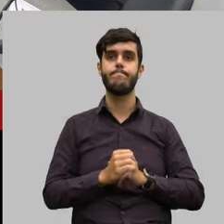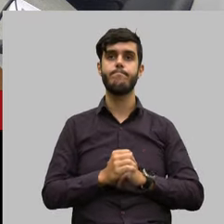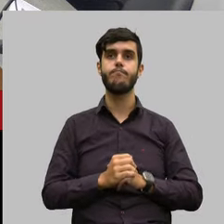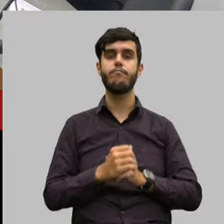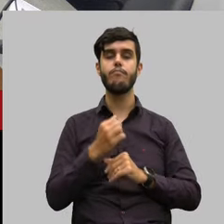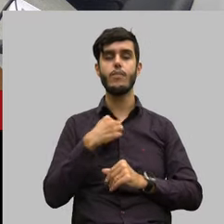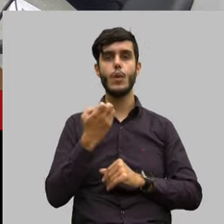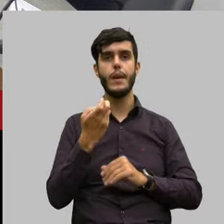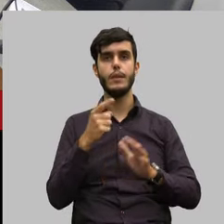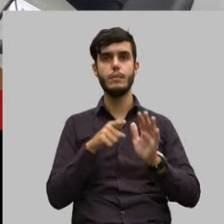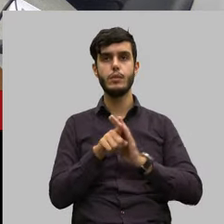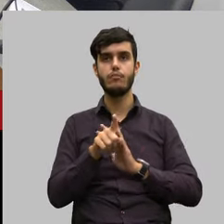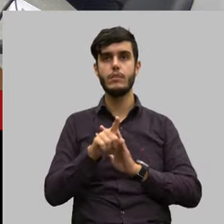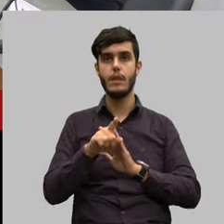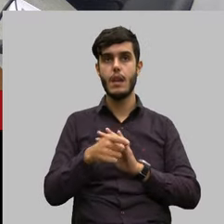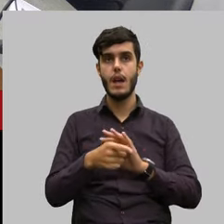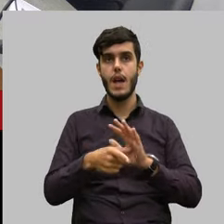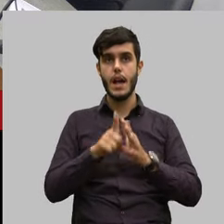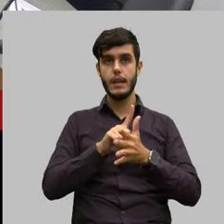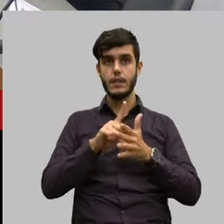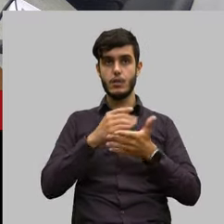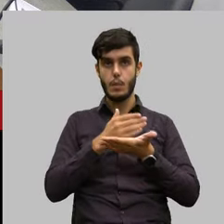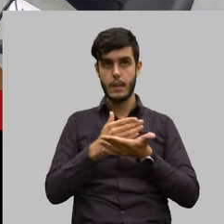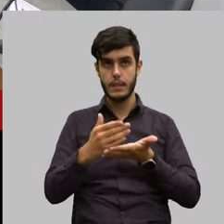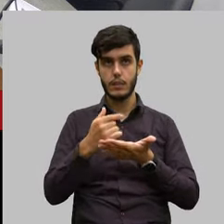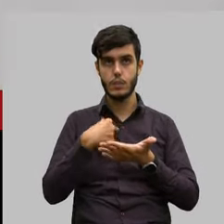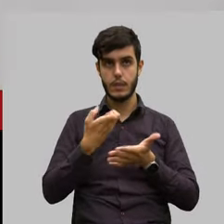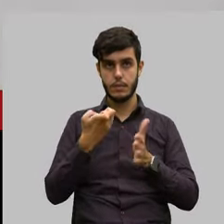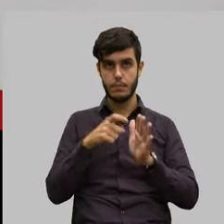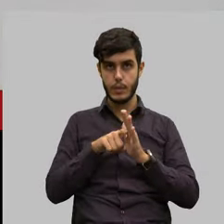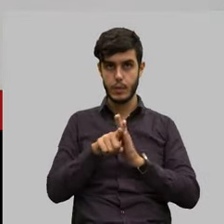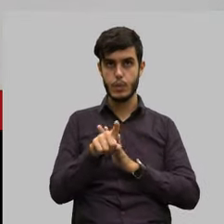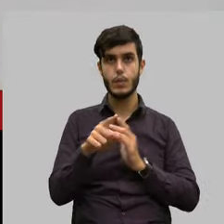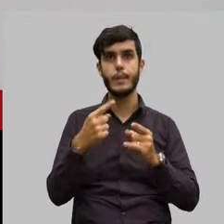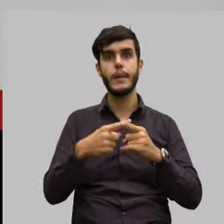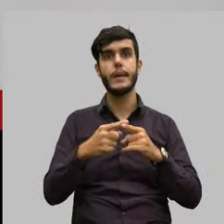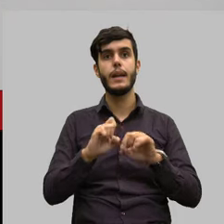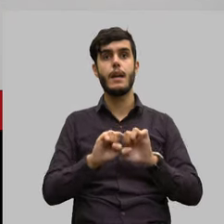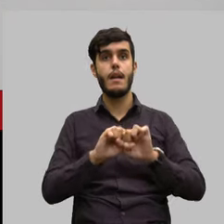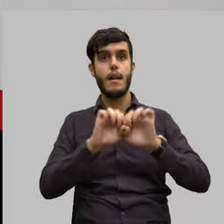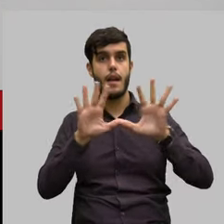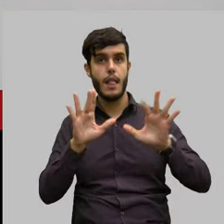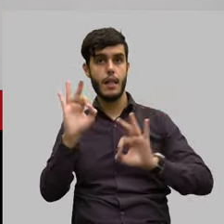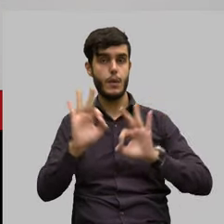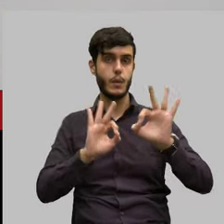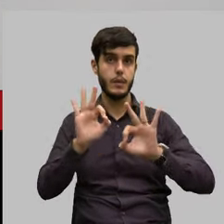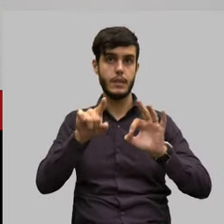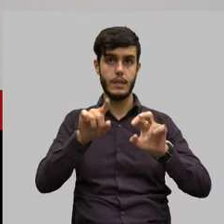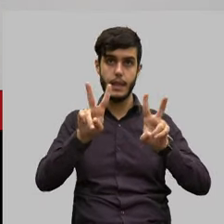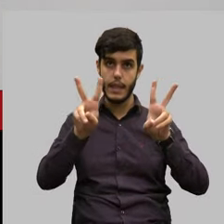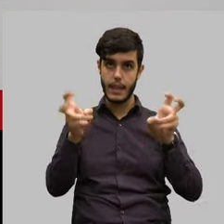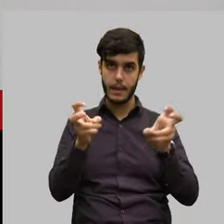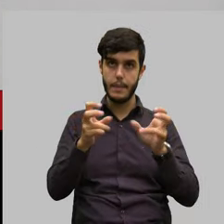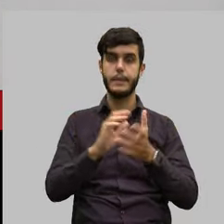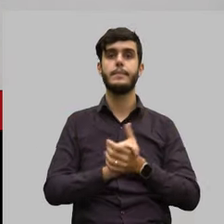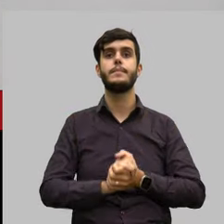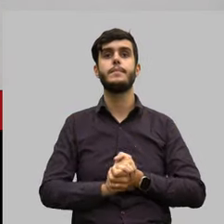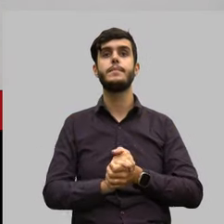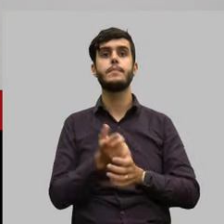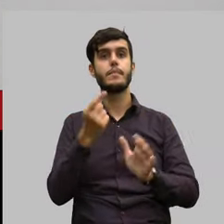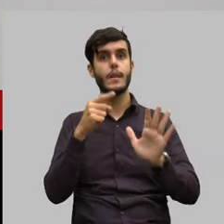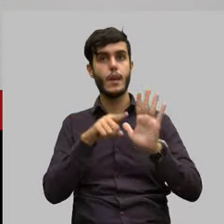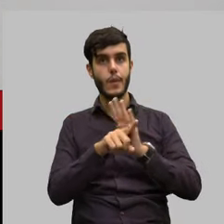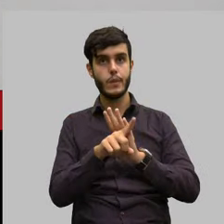iniciar só para que a gente fique eh Organize o tempo as perguntas serão feitas